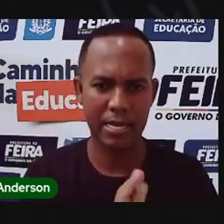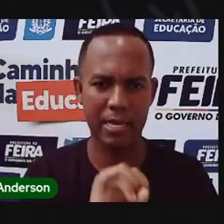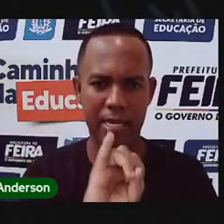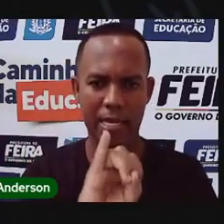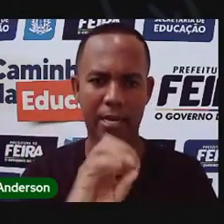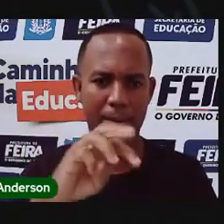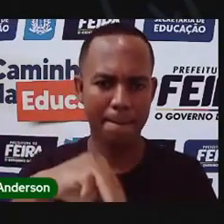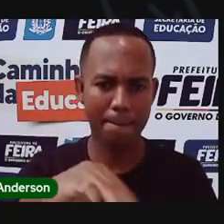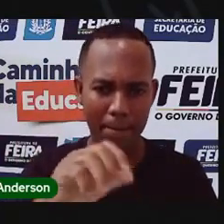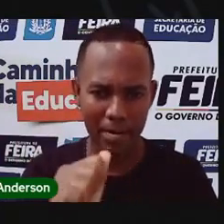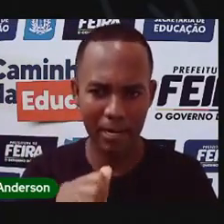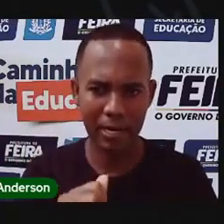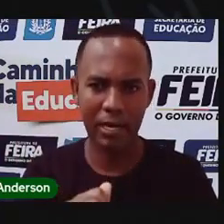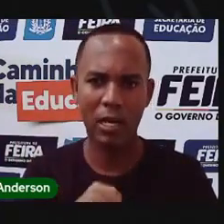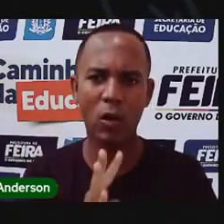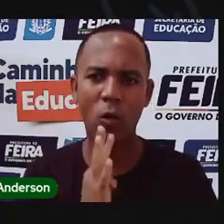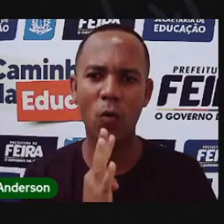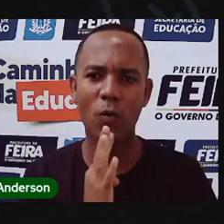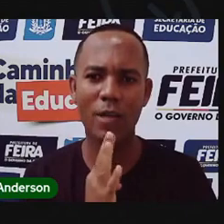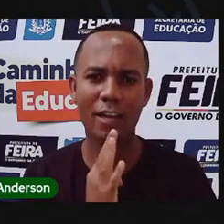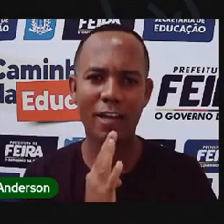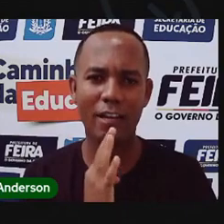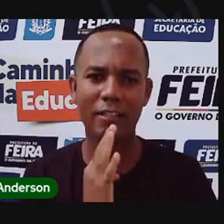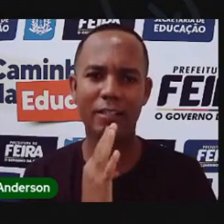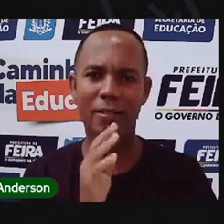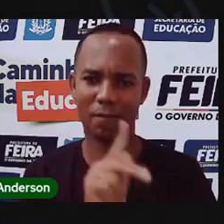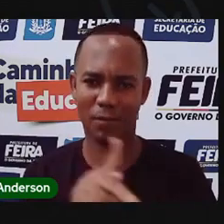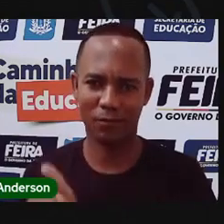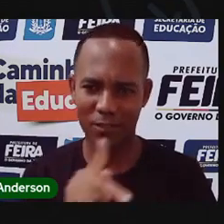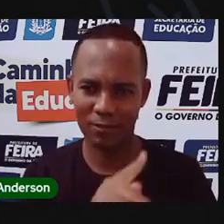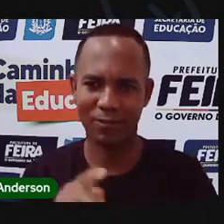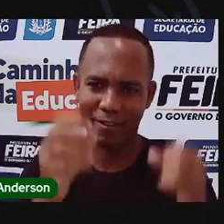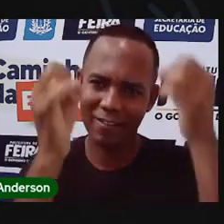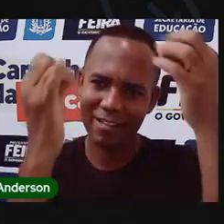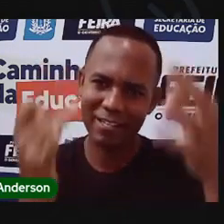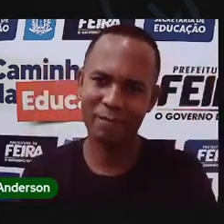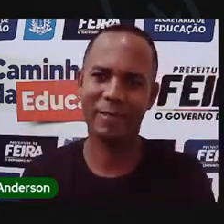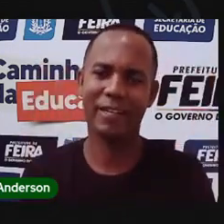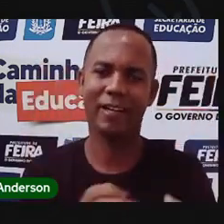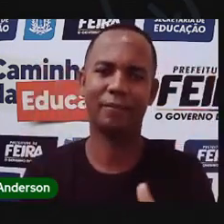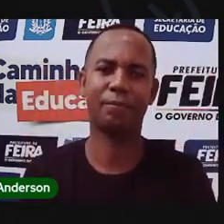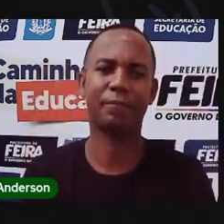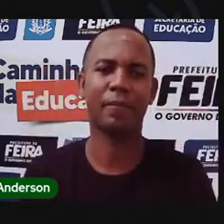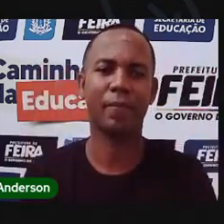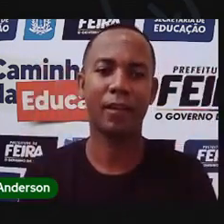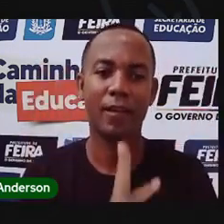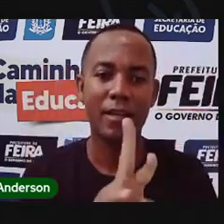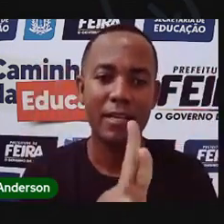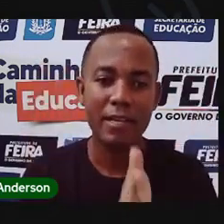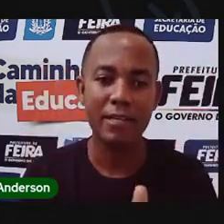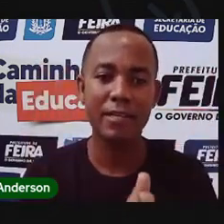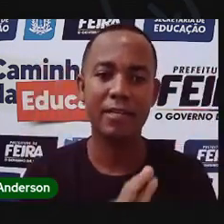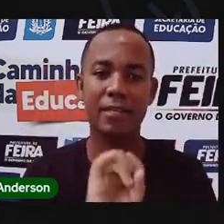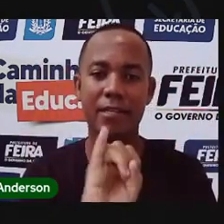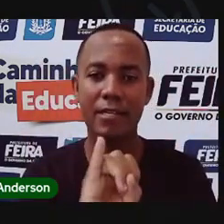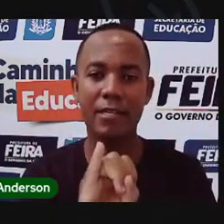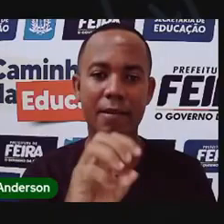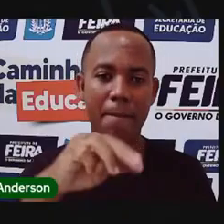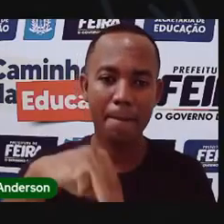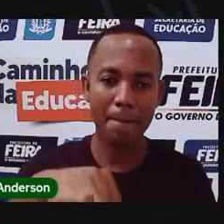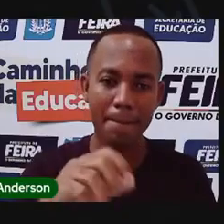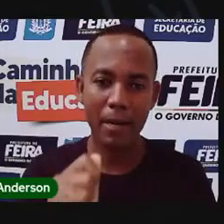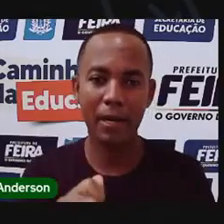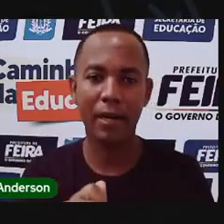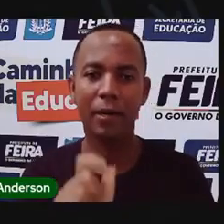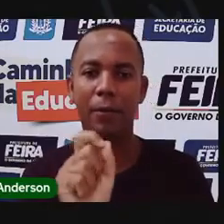Também não precisa se preocupar. A Pró está aqui justamente para explicar isso para você. A rima, olha só, é quando as palavras